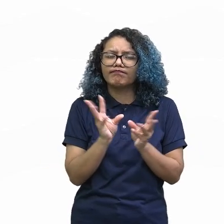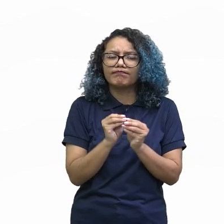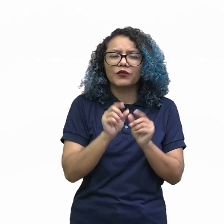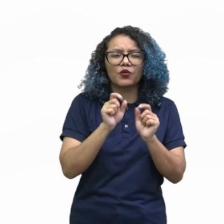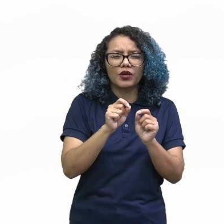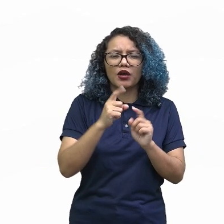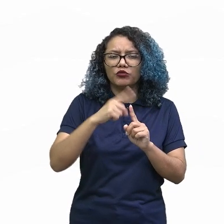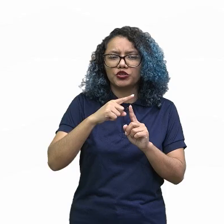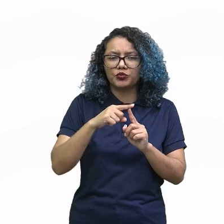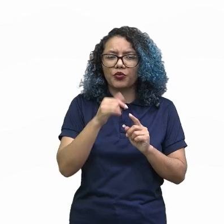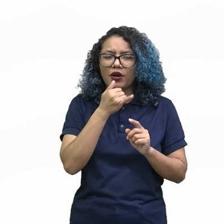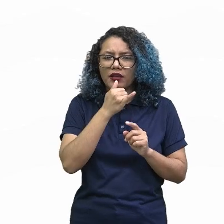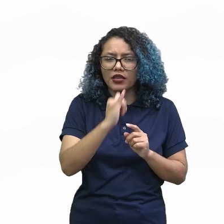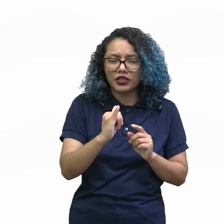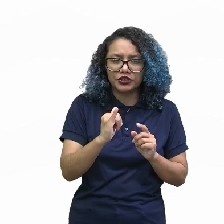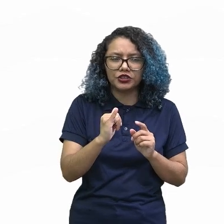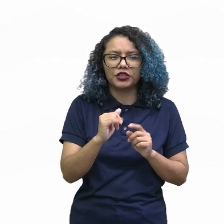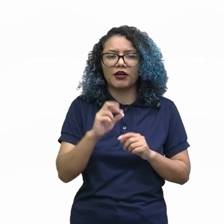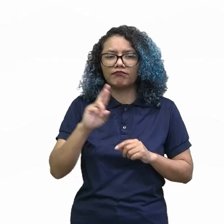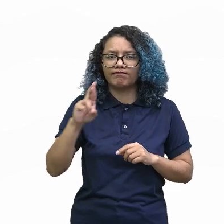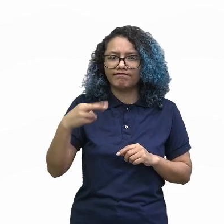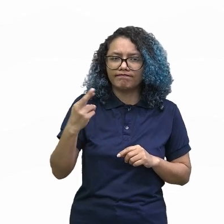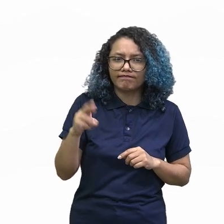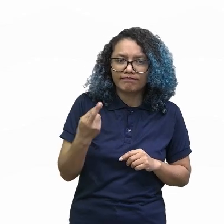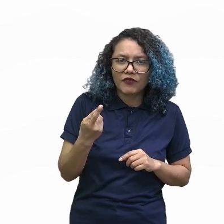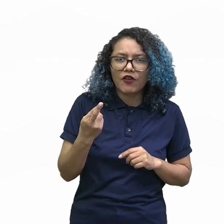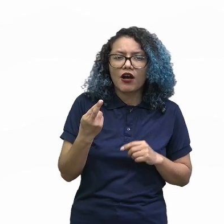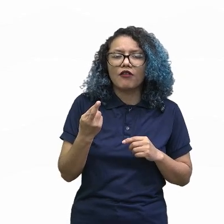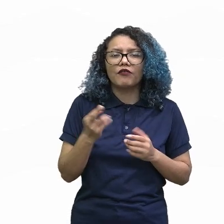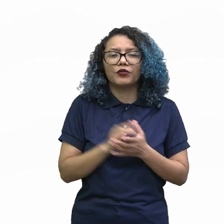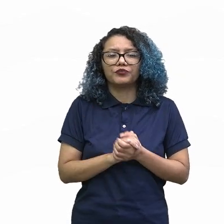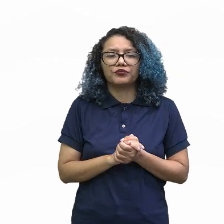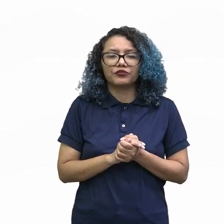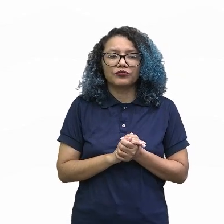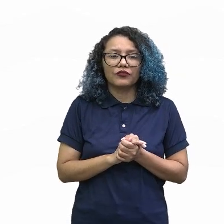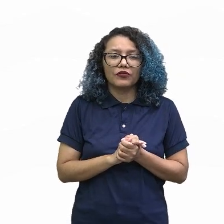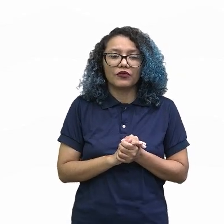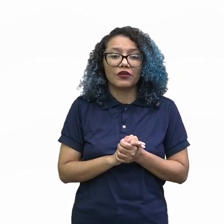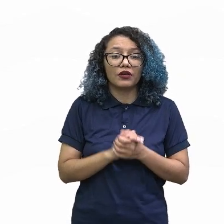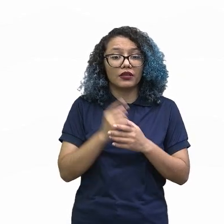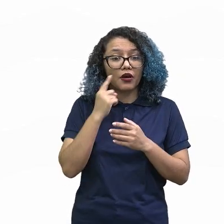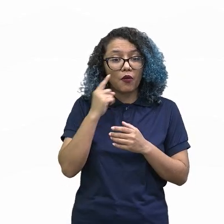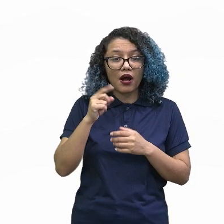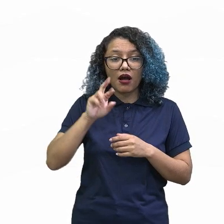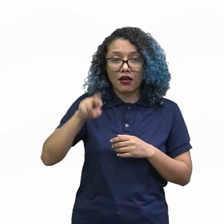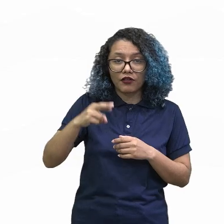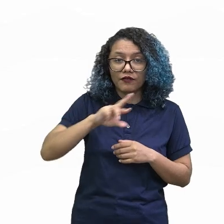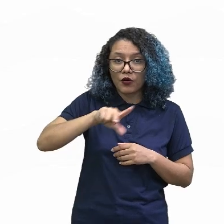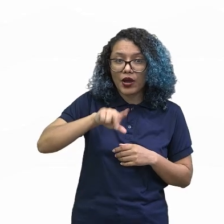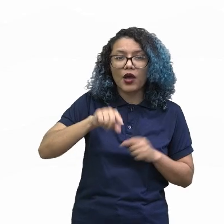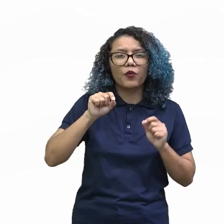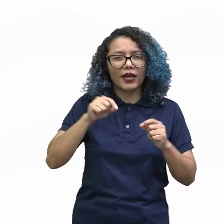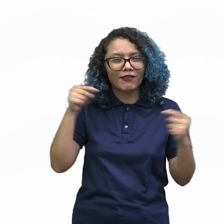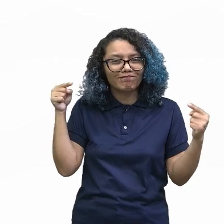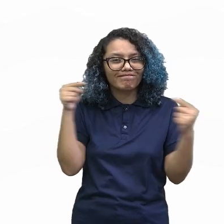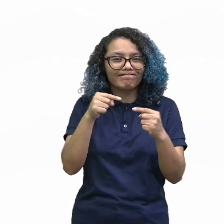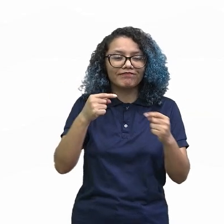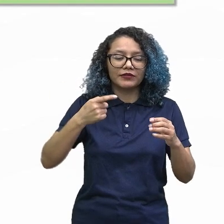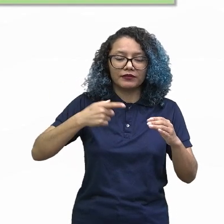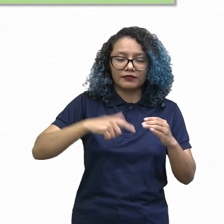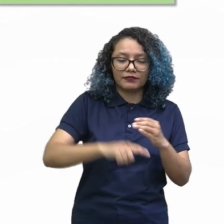energia renovável? A não renovável, vocês já vão pensar em combustíveis fósseis, tá certo? E aí a gente vai